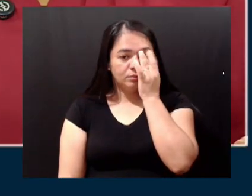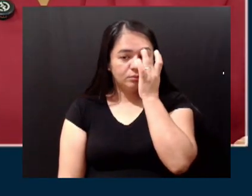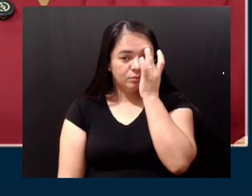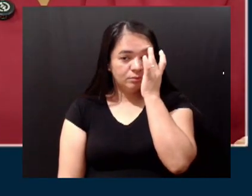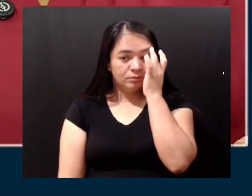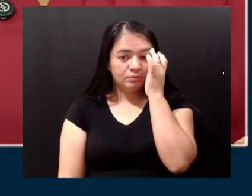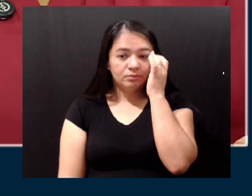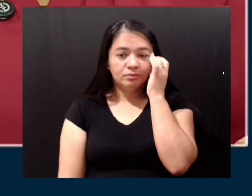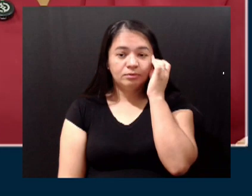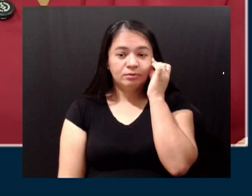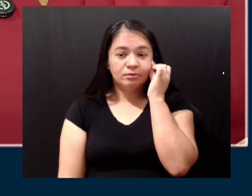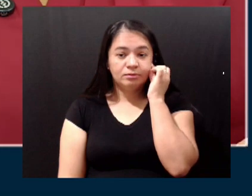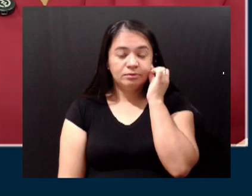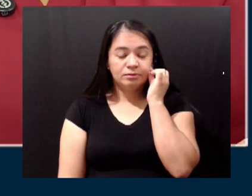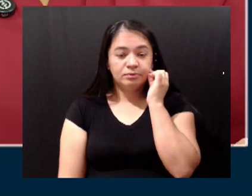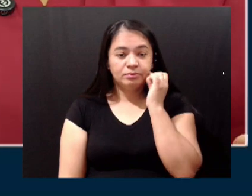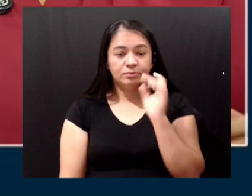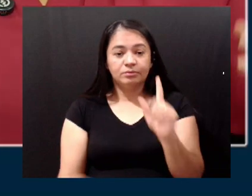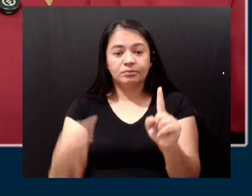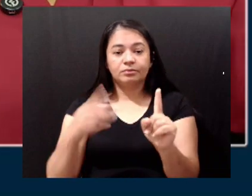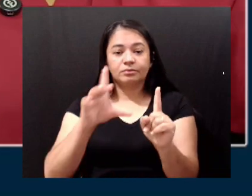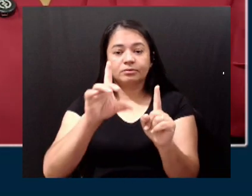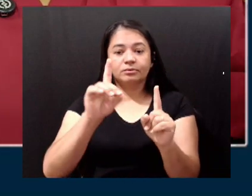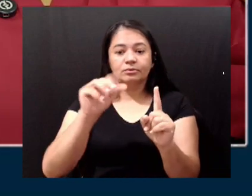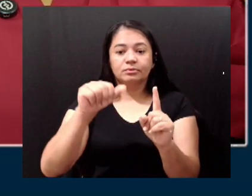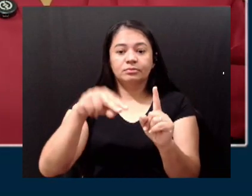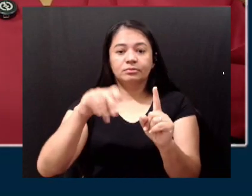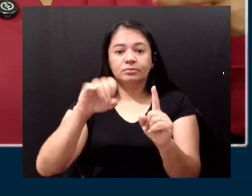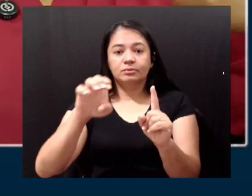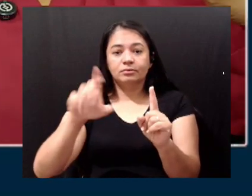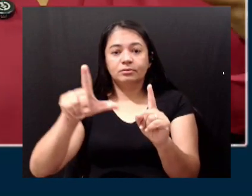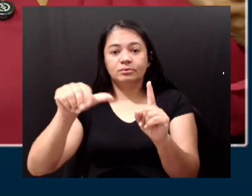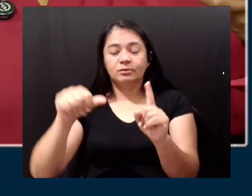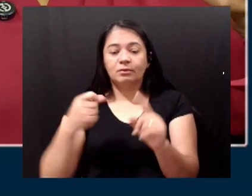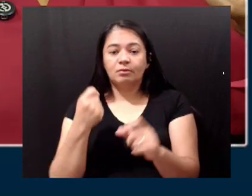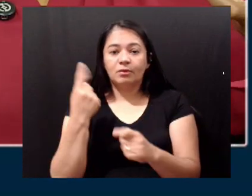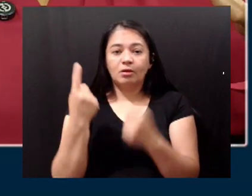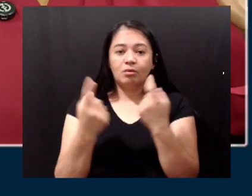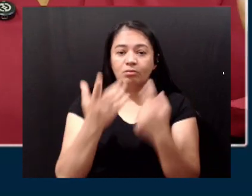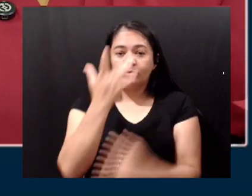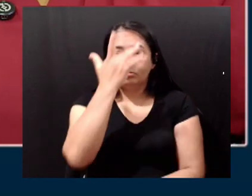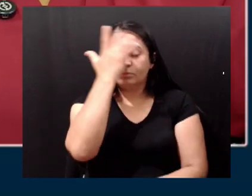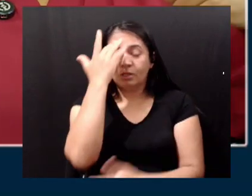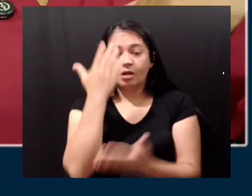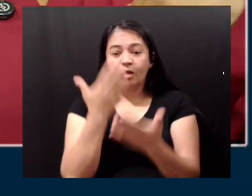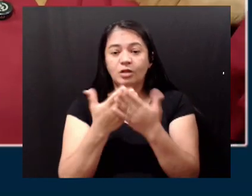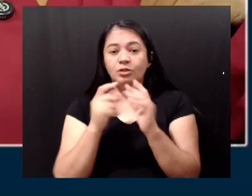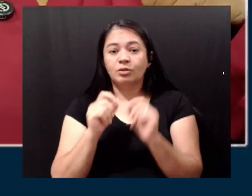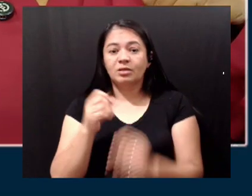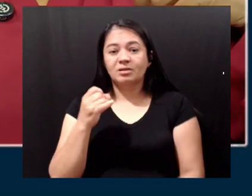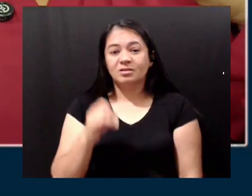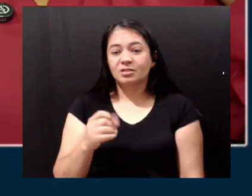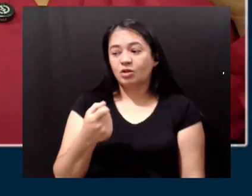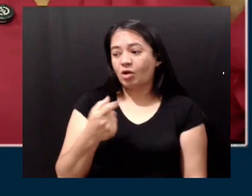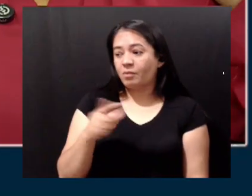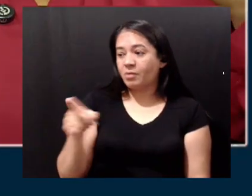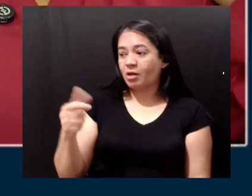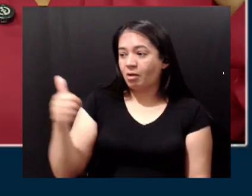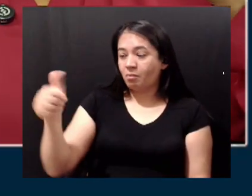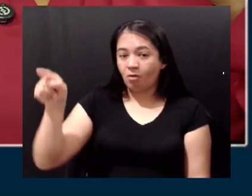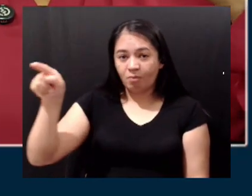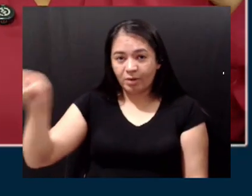Daniela Freitas, do Jardim Nova Europa. Algumas pessoas acreditam que se o remédio funciona para um conhecido, também serve para elas. Por que